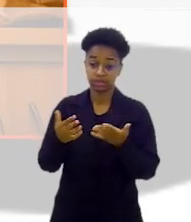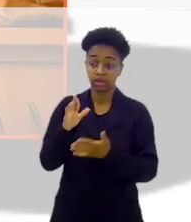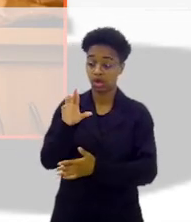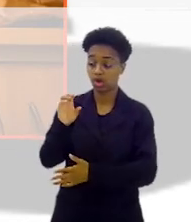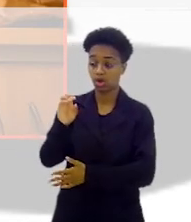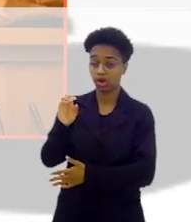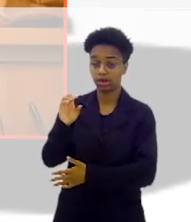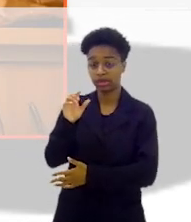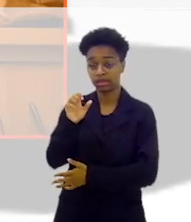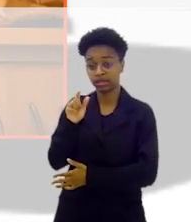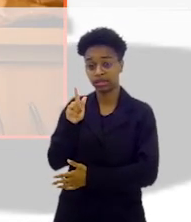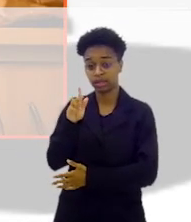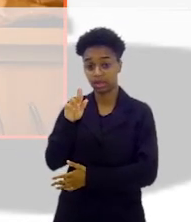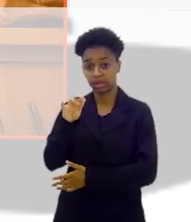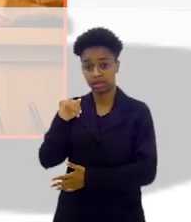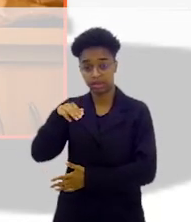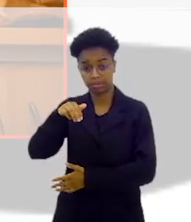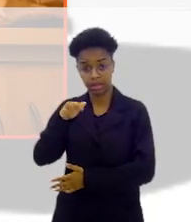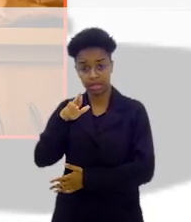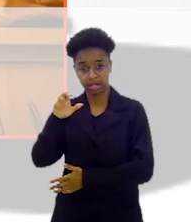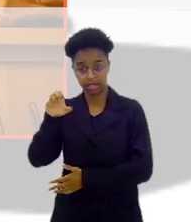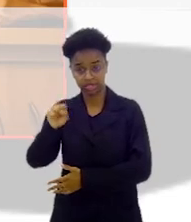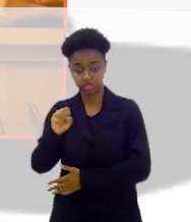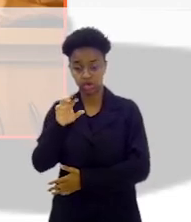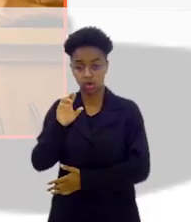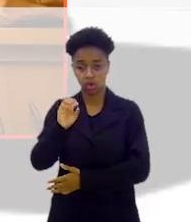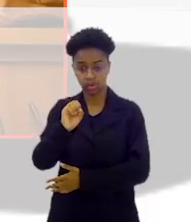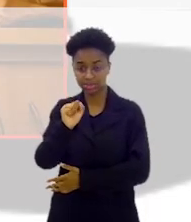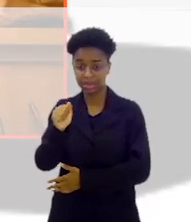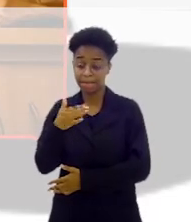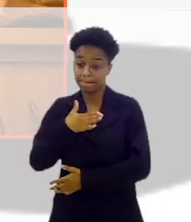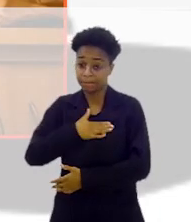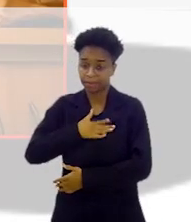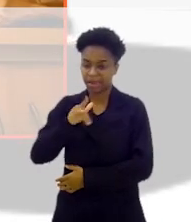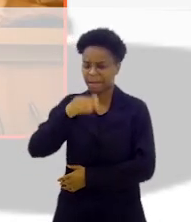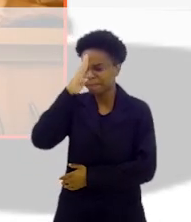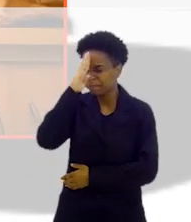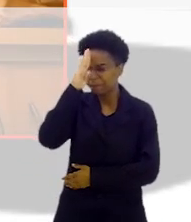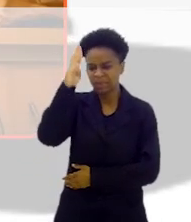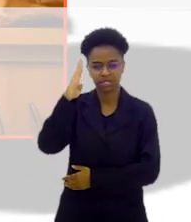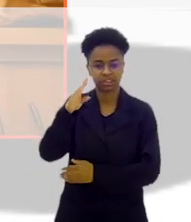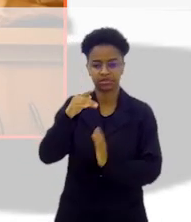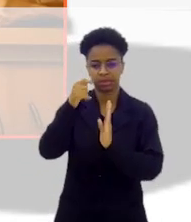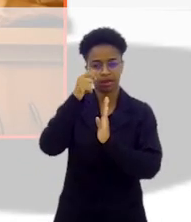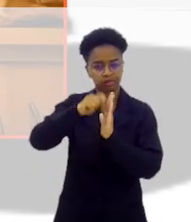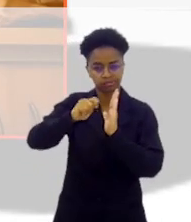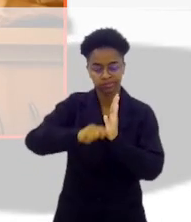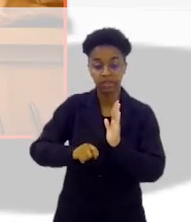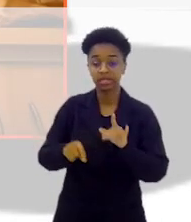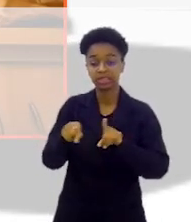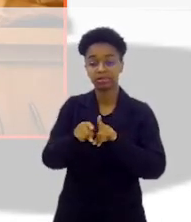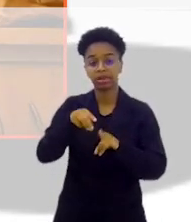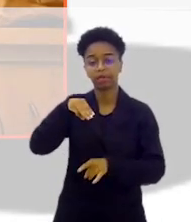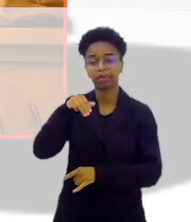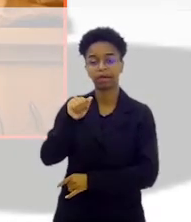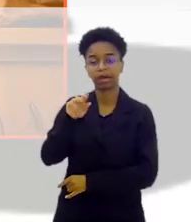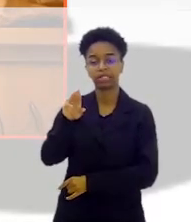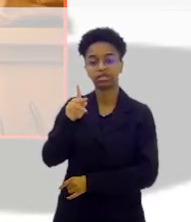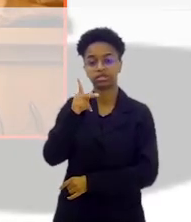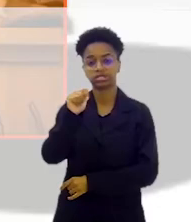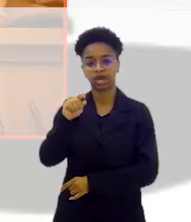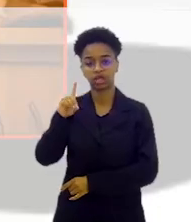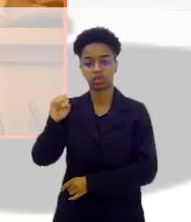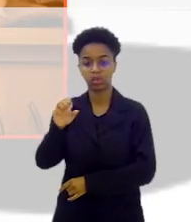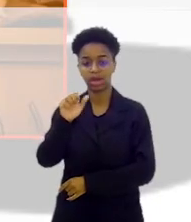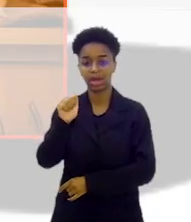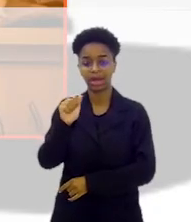Rosa, para mim, foi um dos pilares da criação literária no Brasil, né? E Machado de Assis, mesmo os